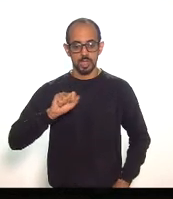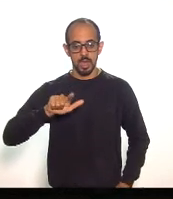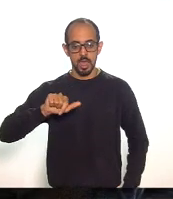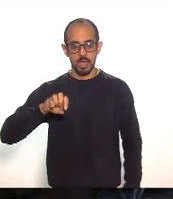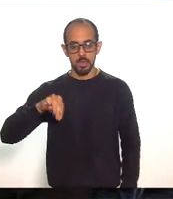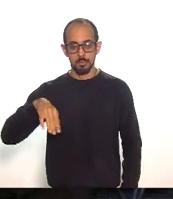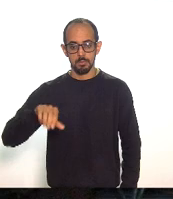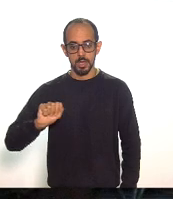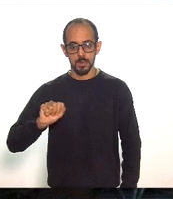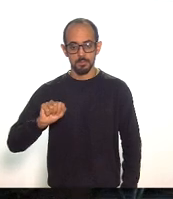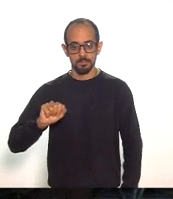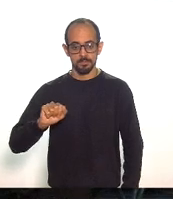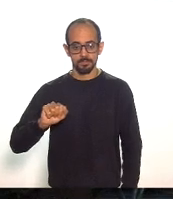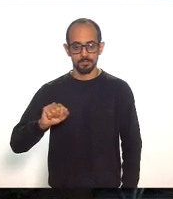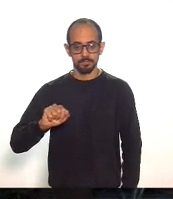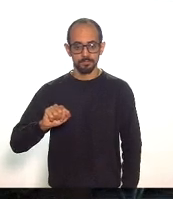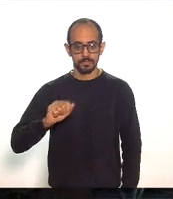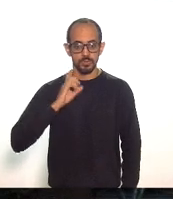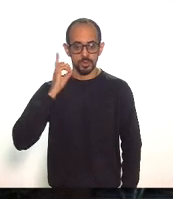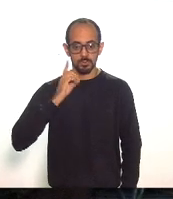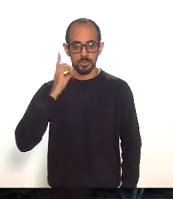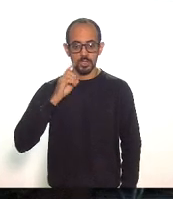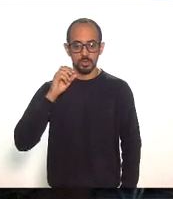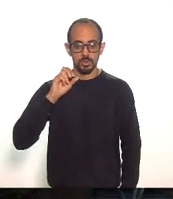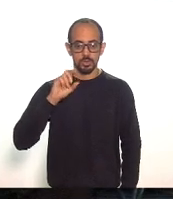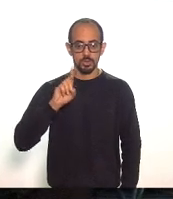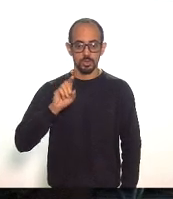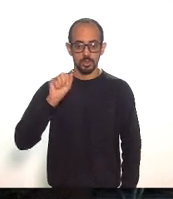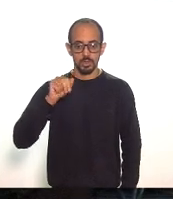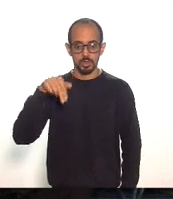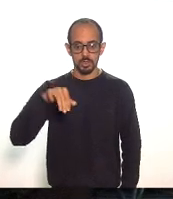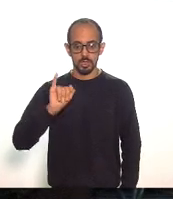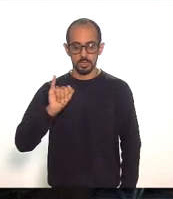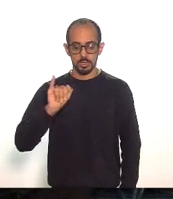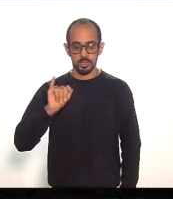Deputado Coronel Salema. Deputada Dani Monteiro.